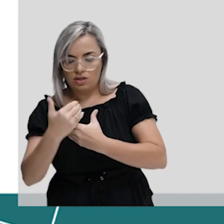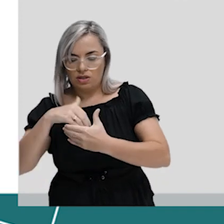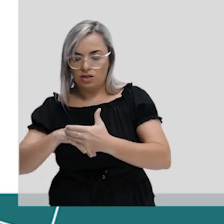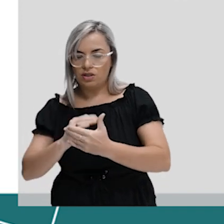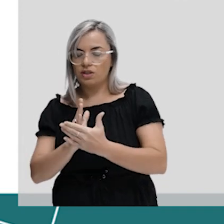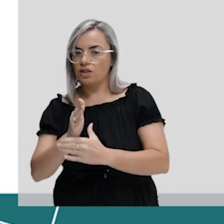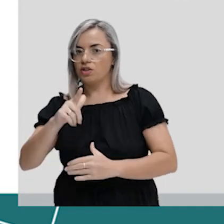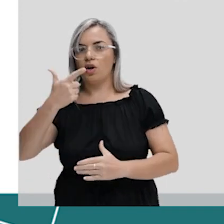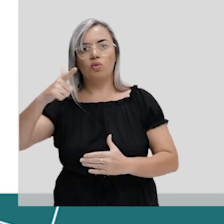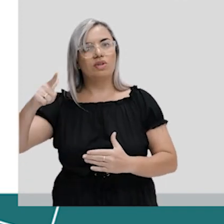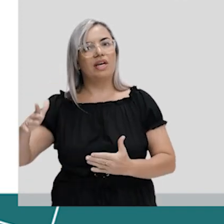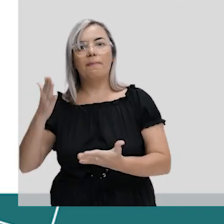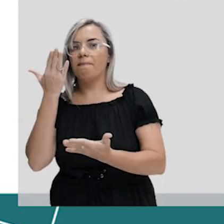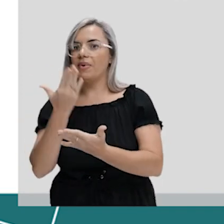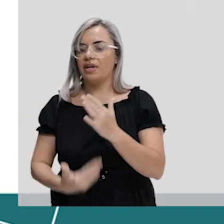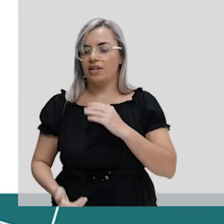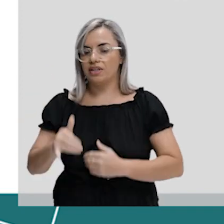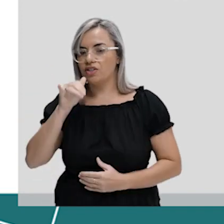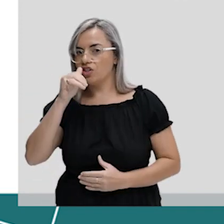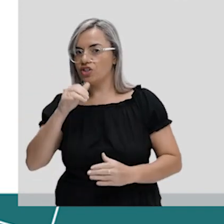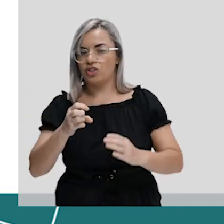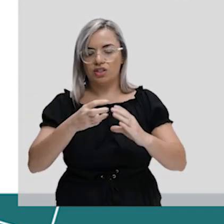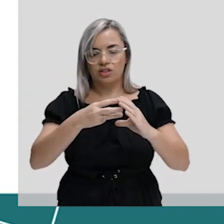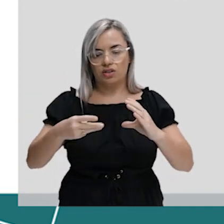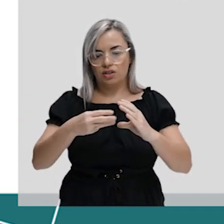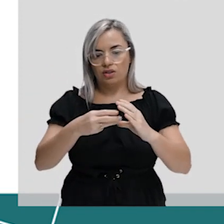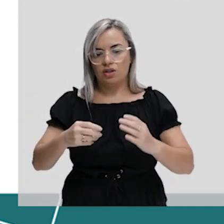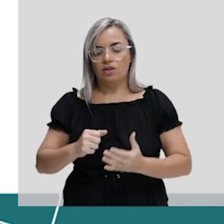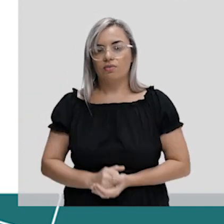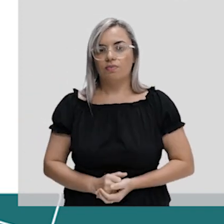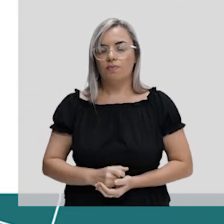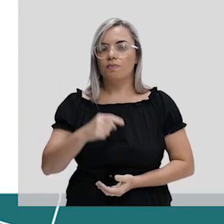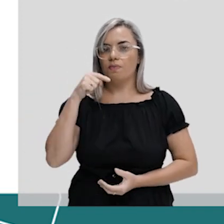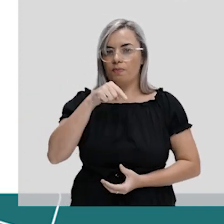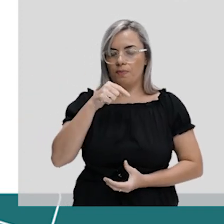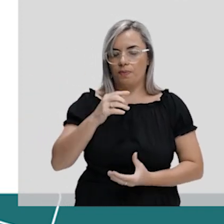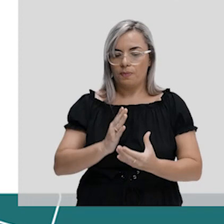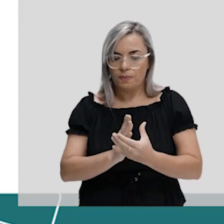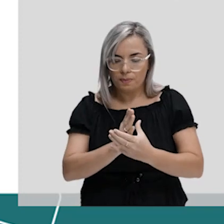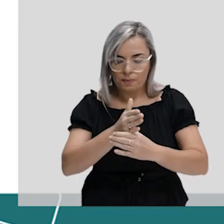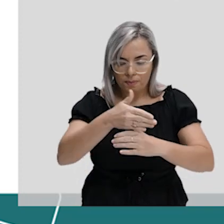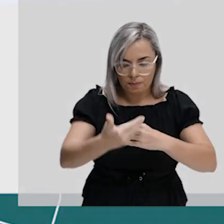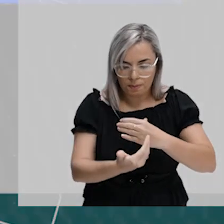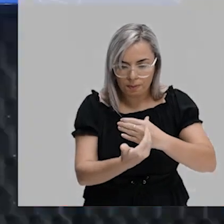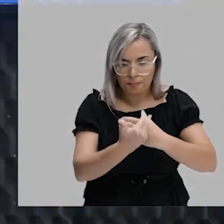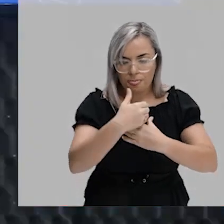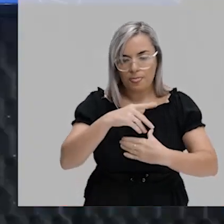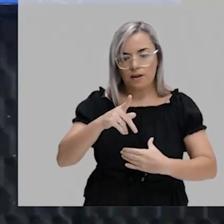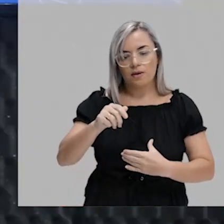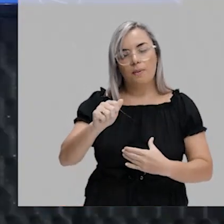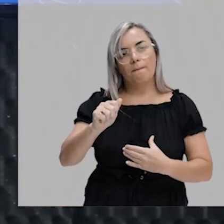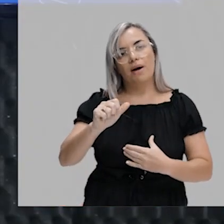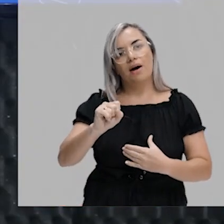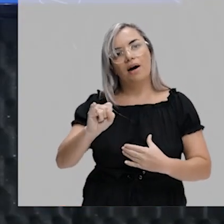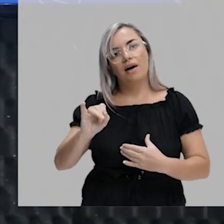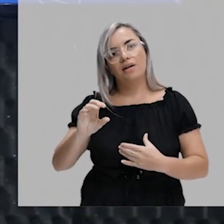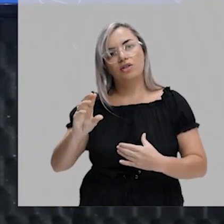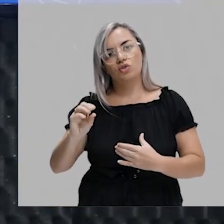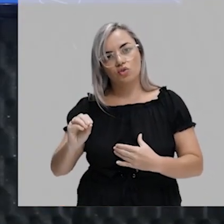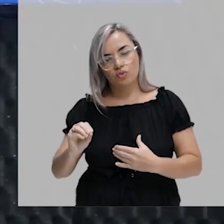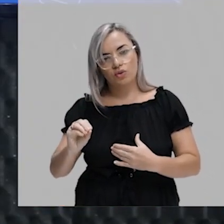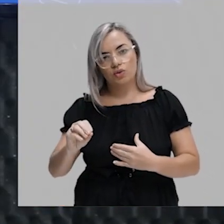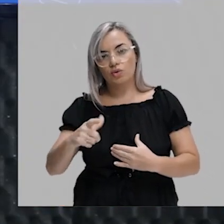gastar energia da célula. Então, a gente diz que o transporte ele vai ser passivo quando não